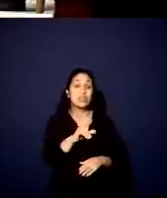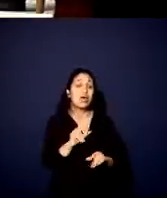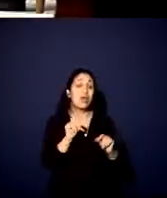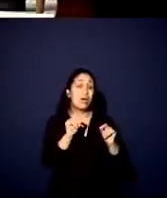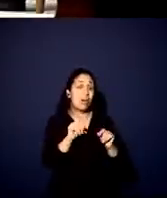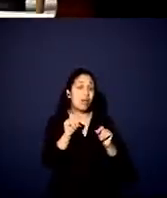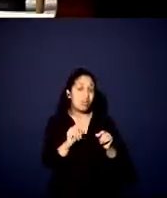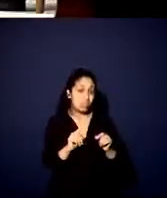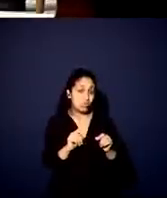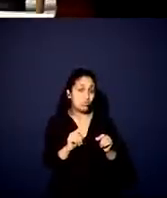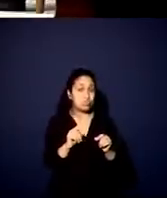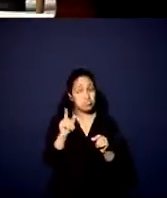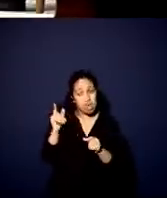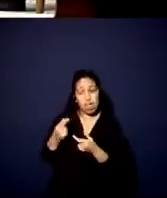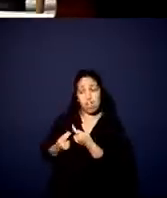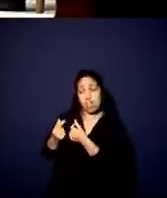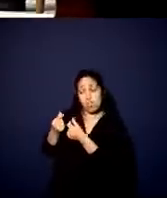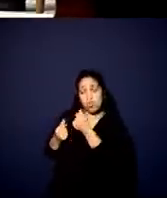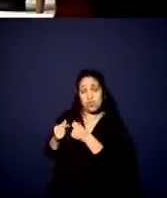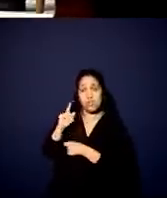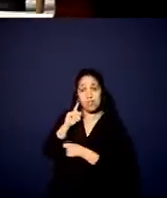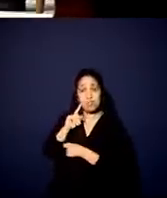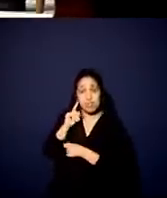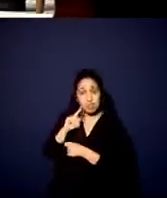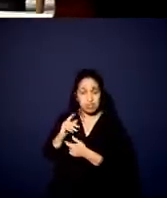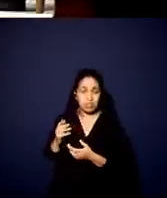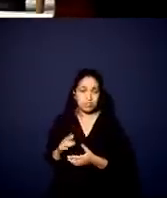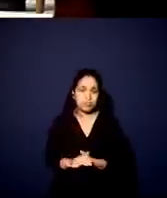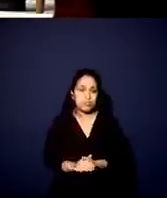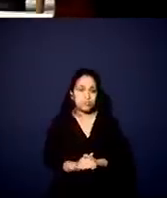resiliência da economia Americana e da inflação